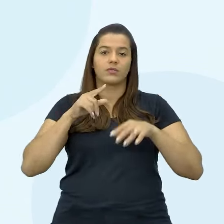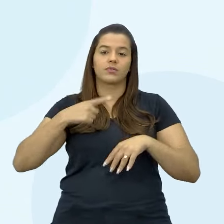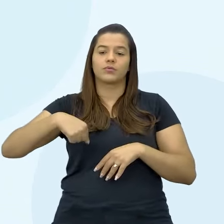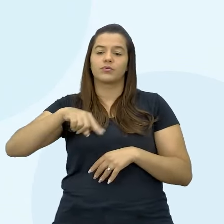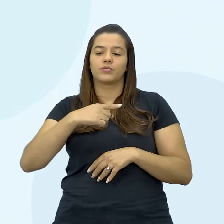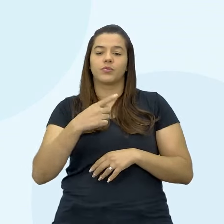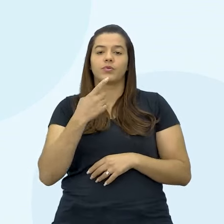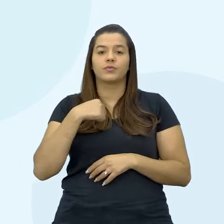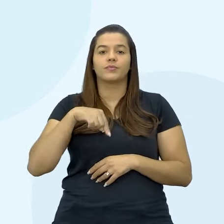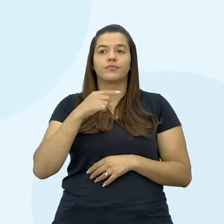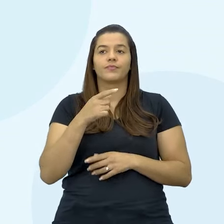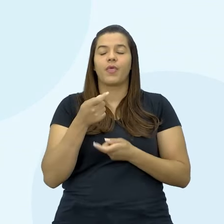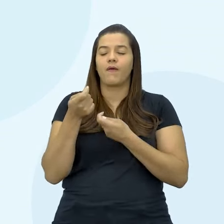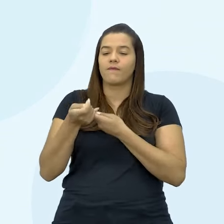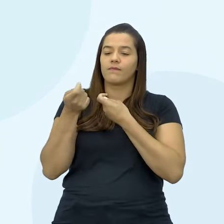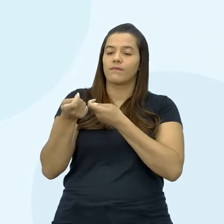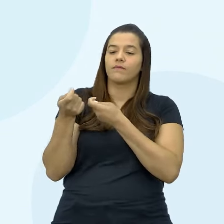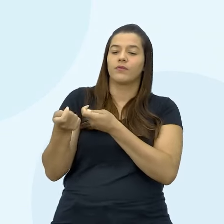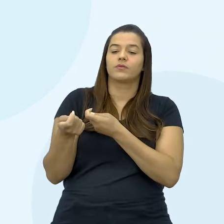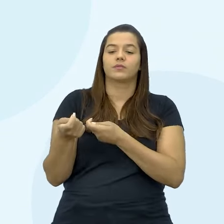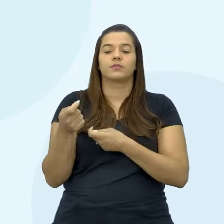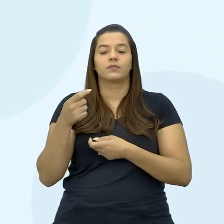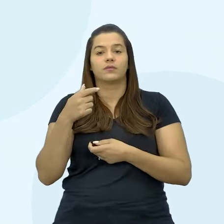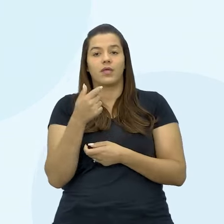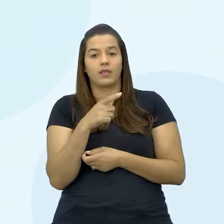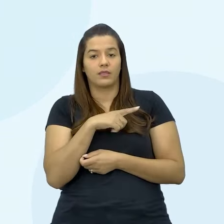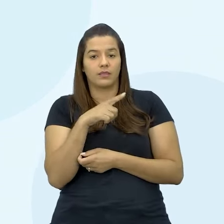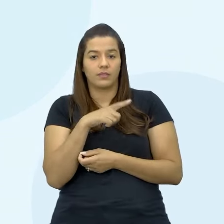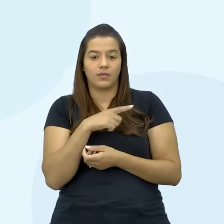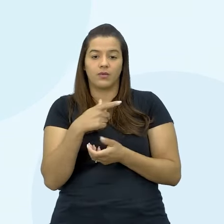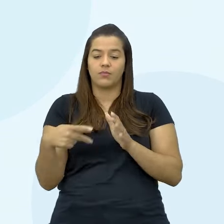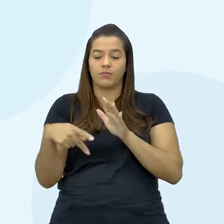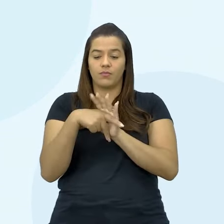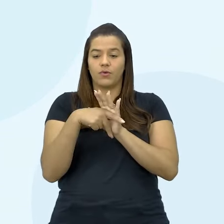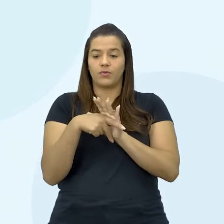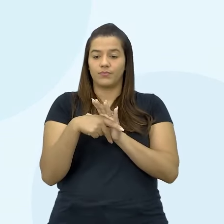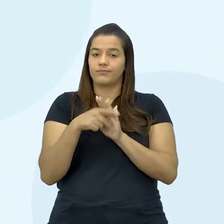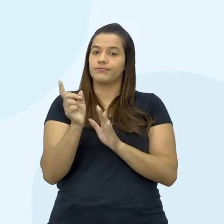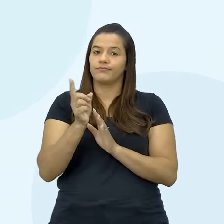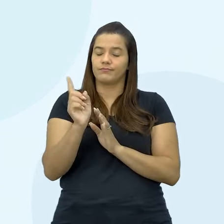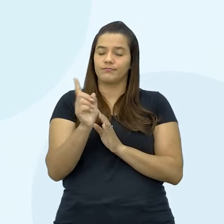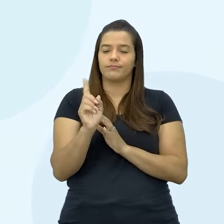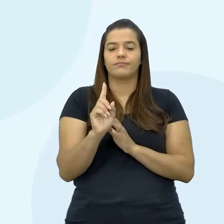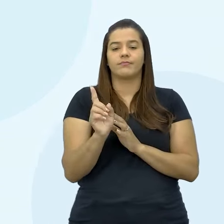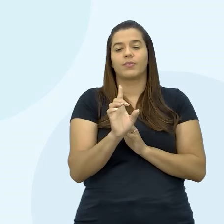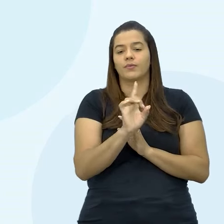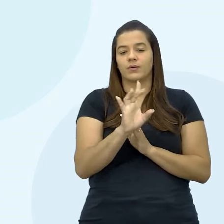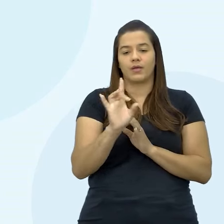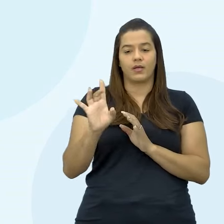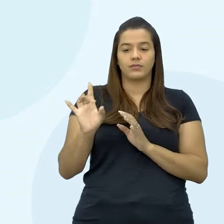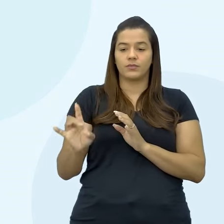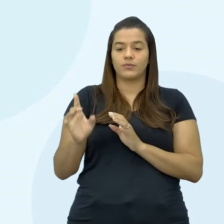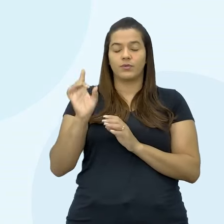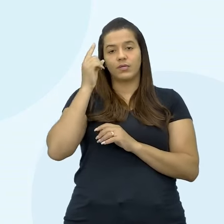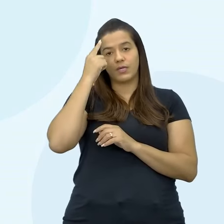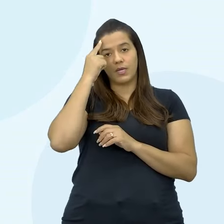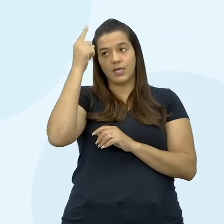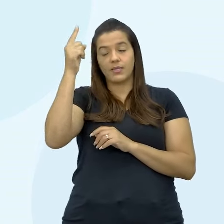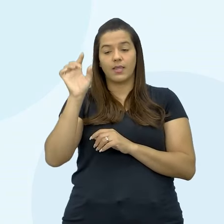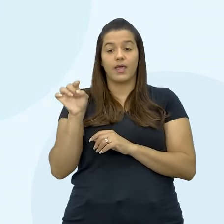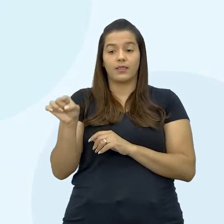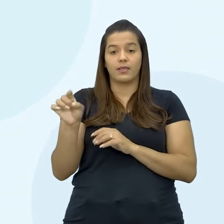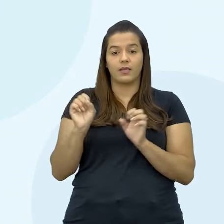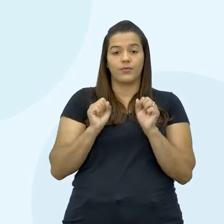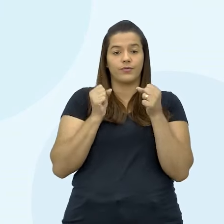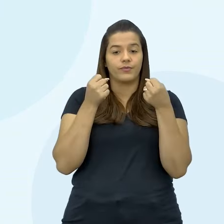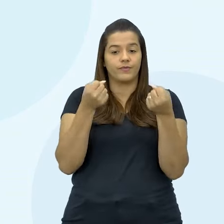está aqui forçando ninguém a ter um negócio próprio, né? Exatamente. A ideia do